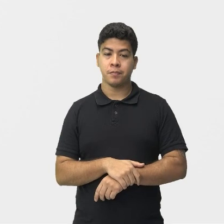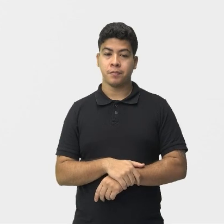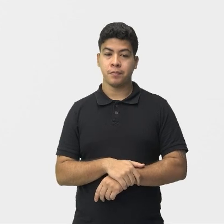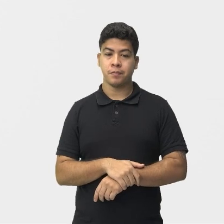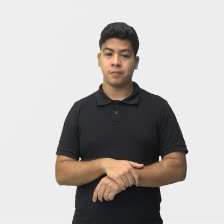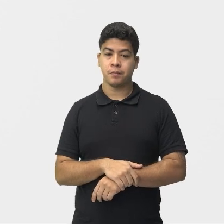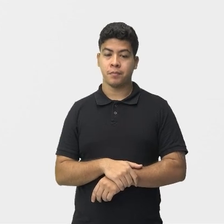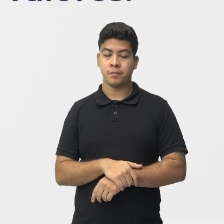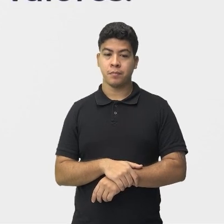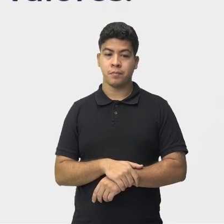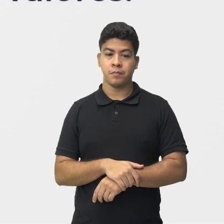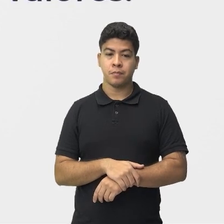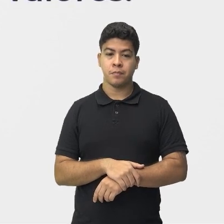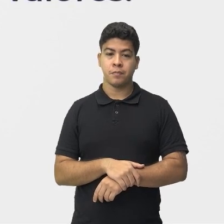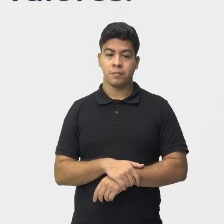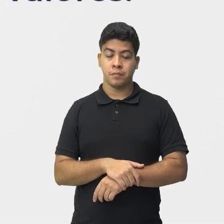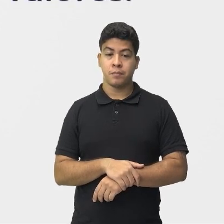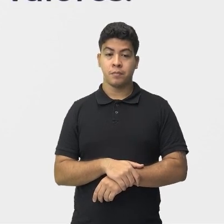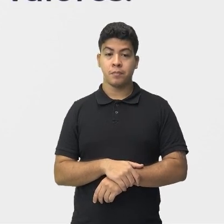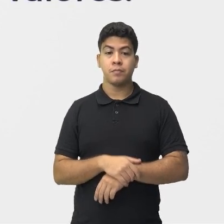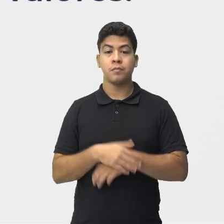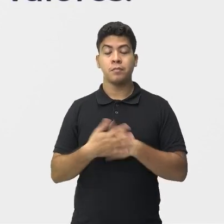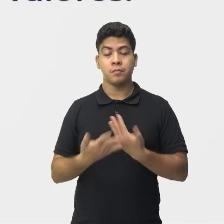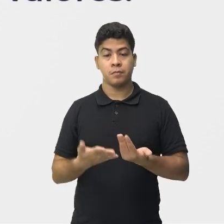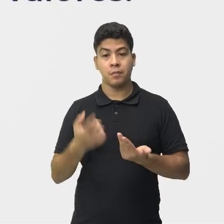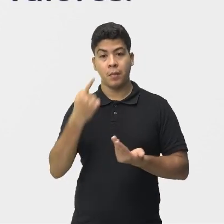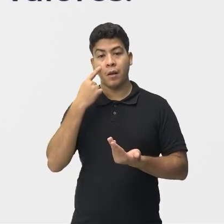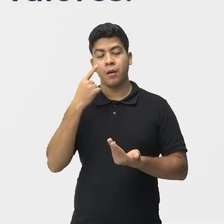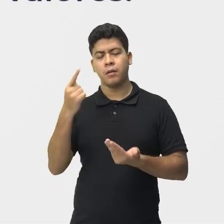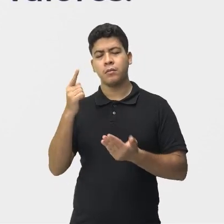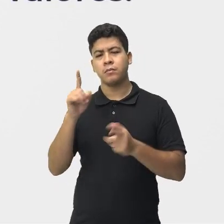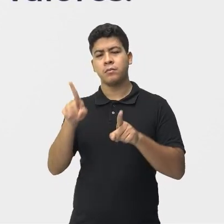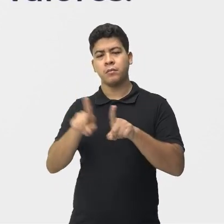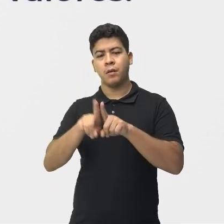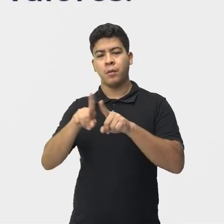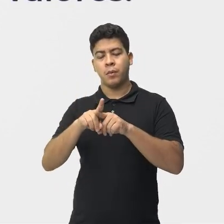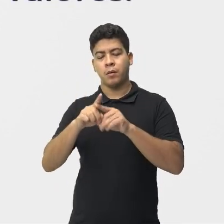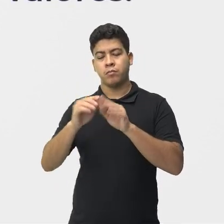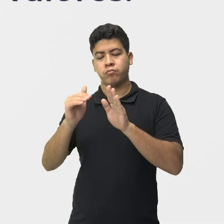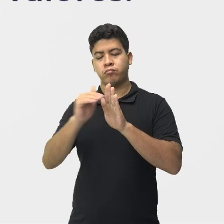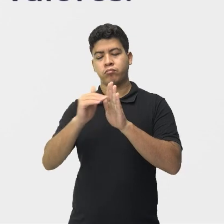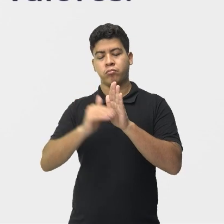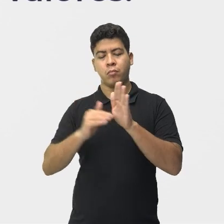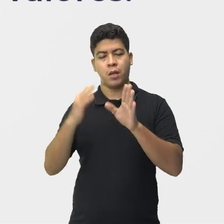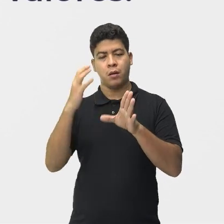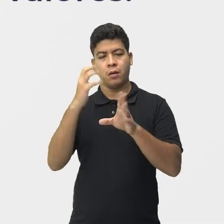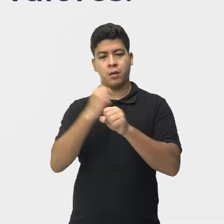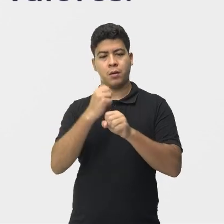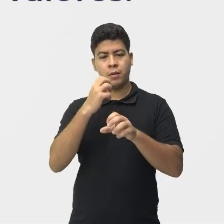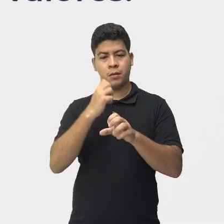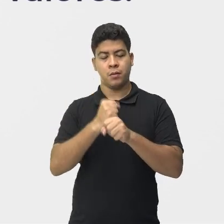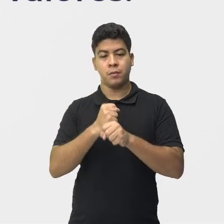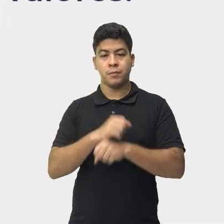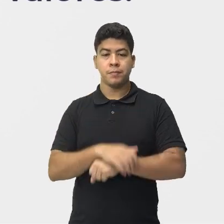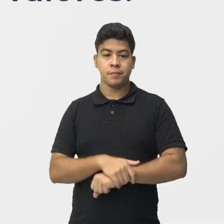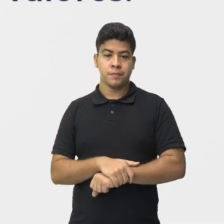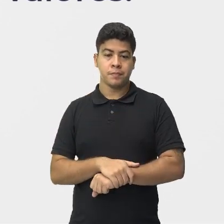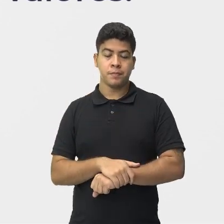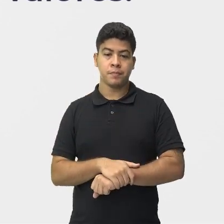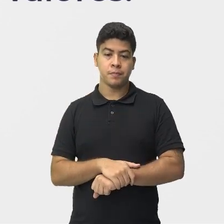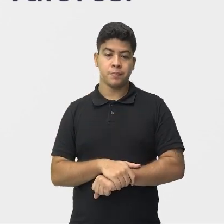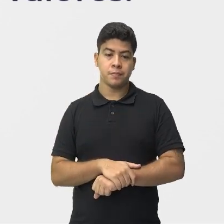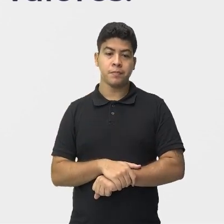iniciais que eu escrevi lá para você. E aqui a conta, né? Que o trabalho é a pressão vezes a variação do